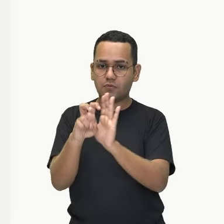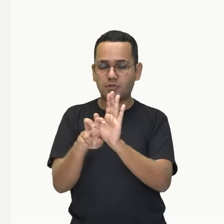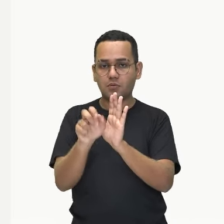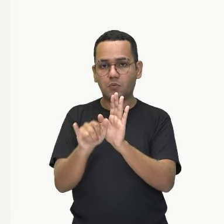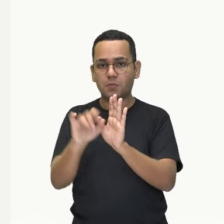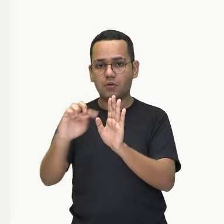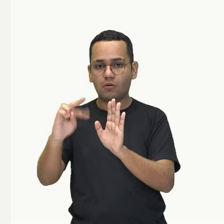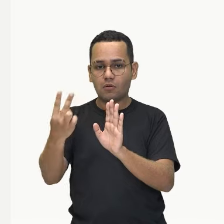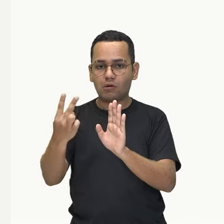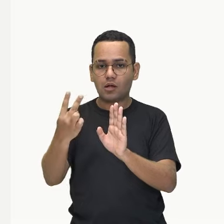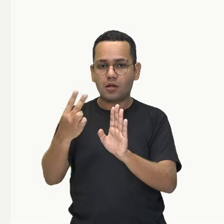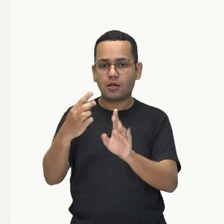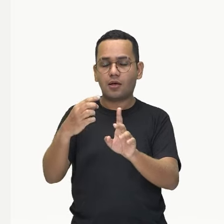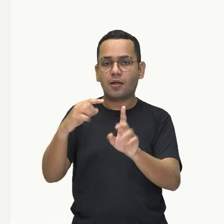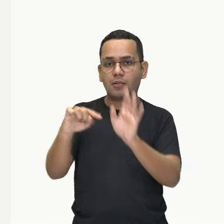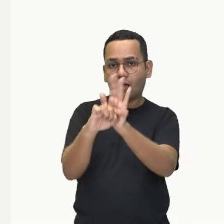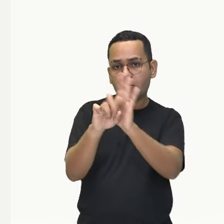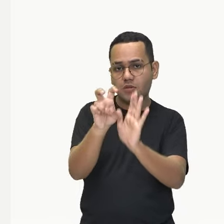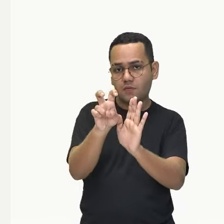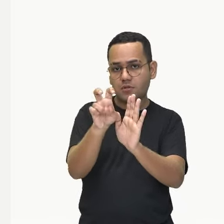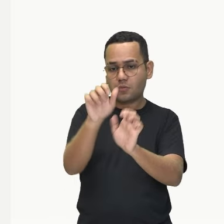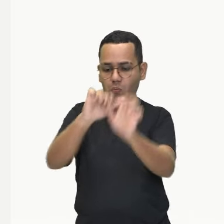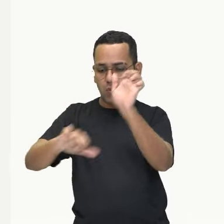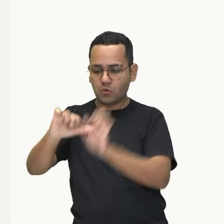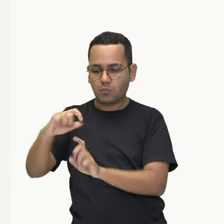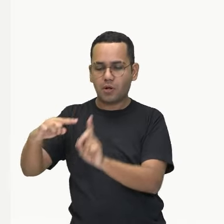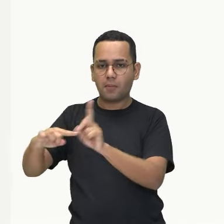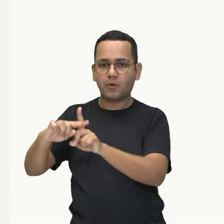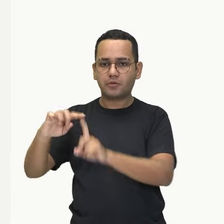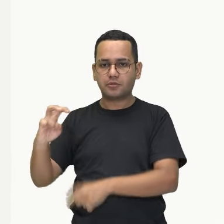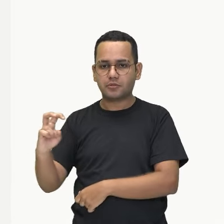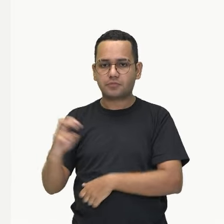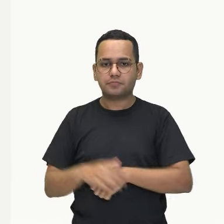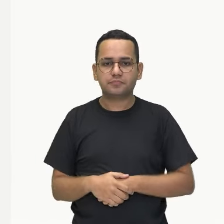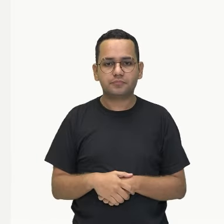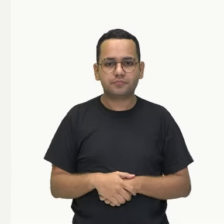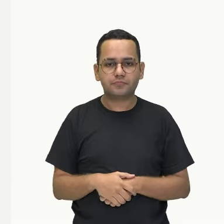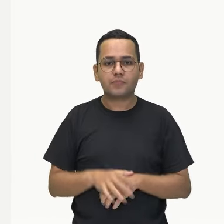positivo. Organizando os que são semelhantes.